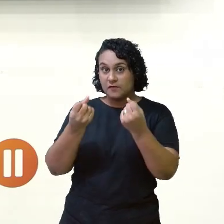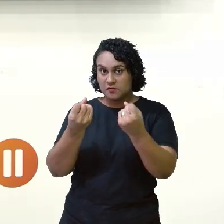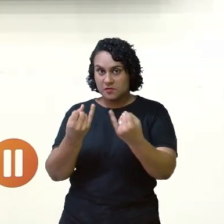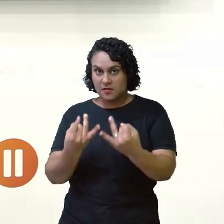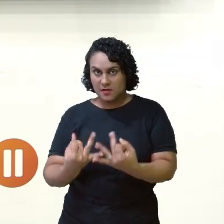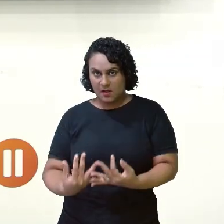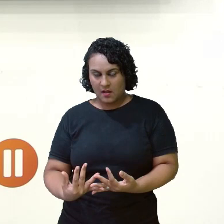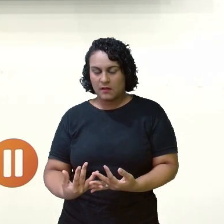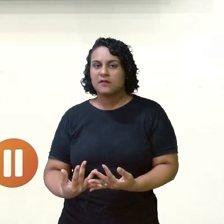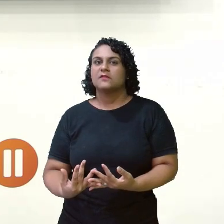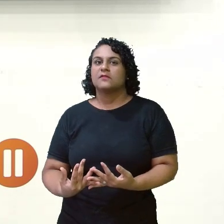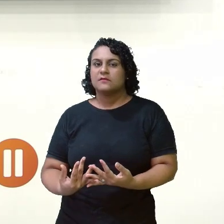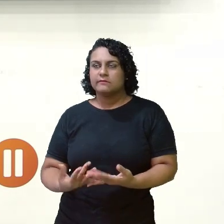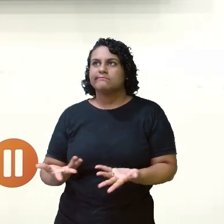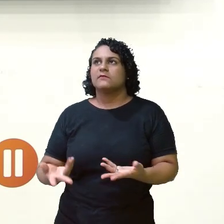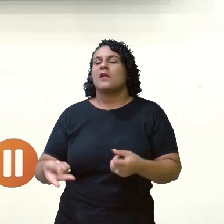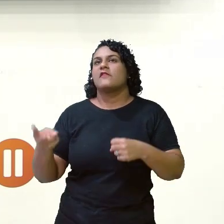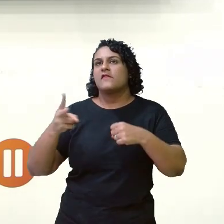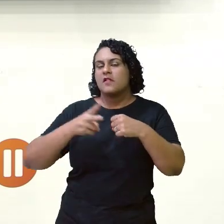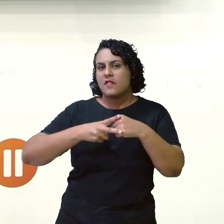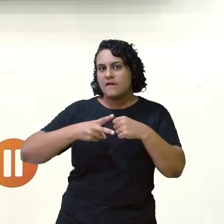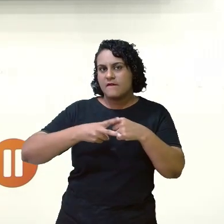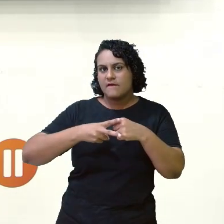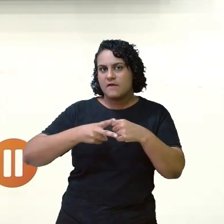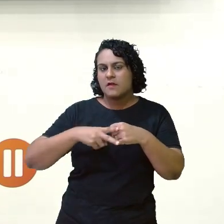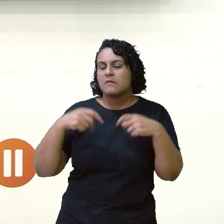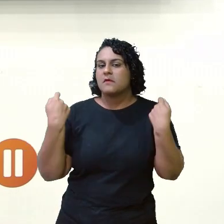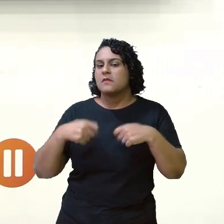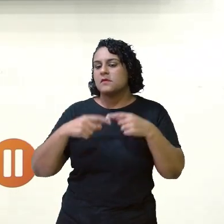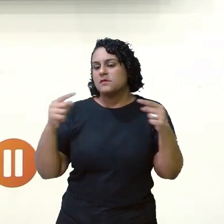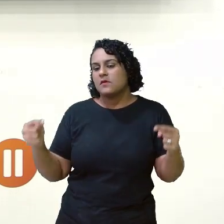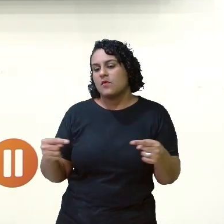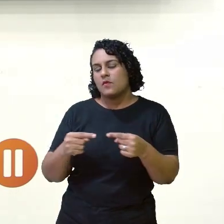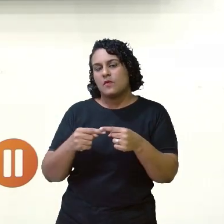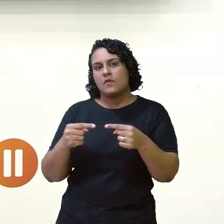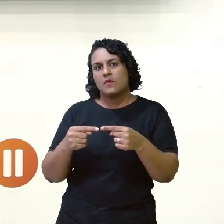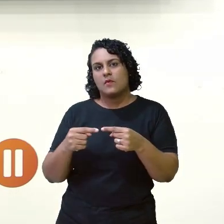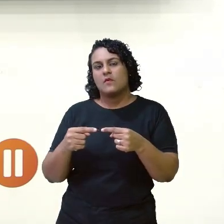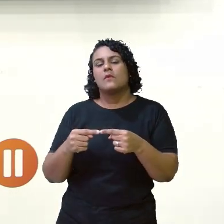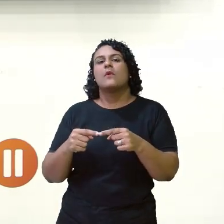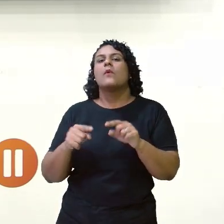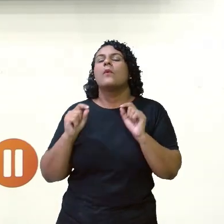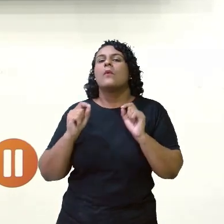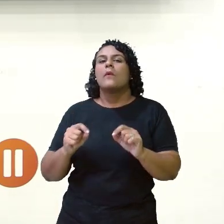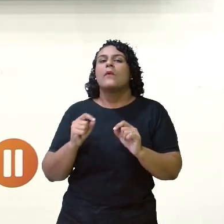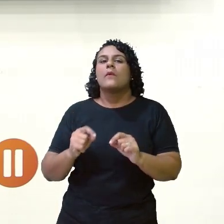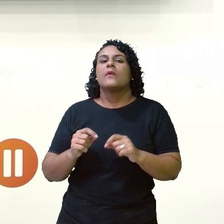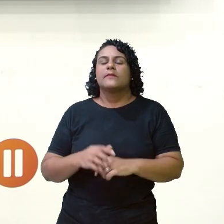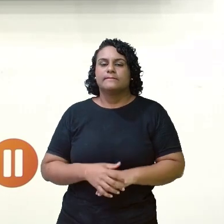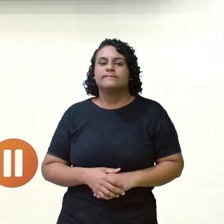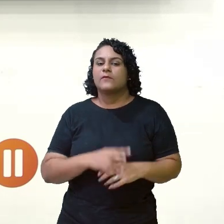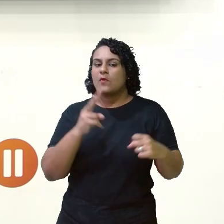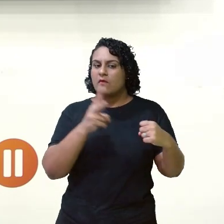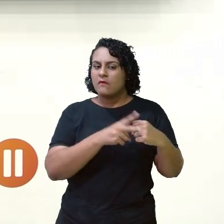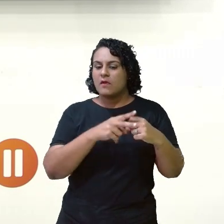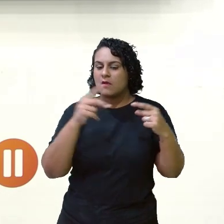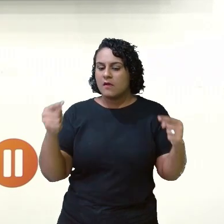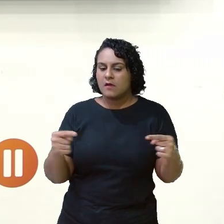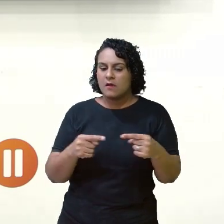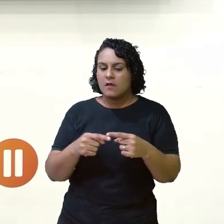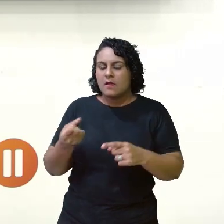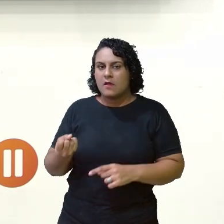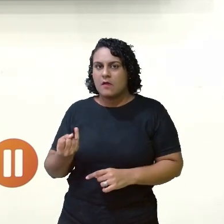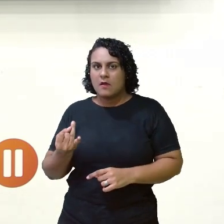aqui quando a gente está falando de verbo, que ele tem que concordar com o verbo, ele vai concordar em